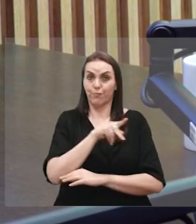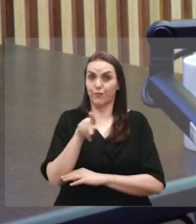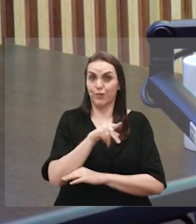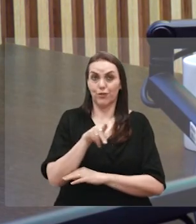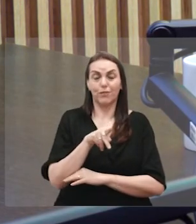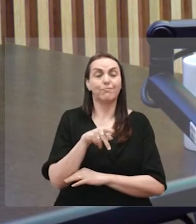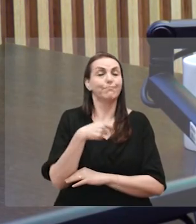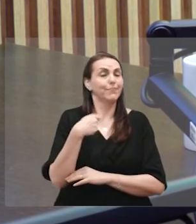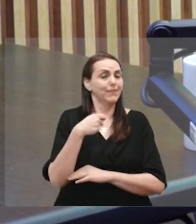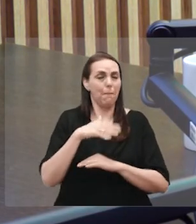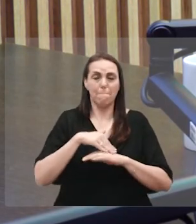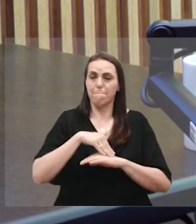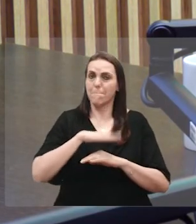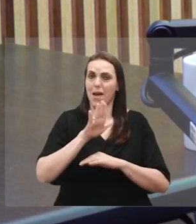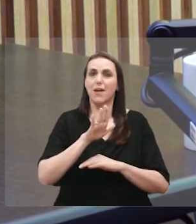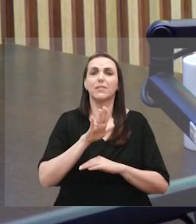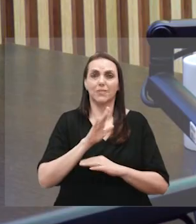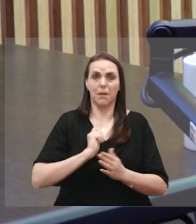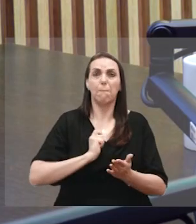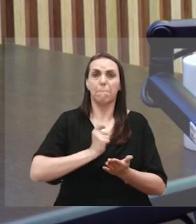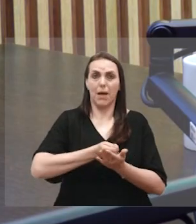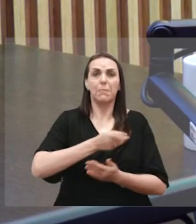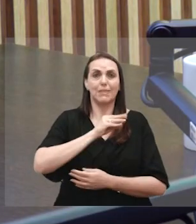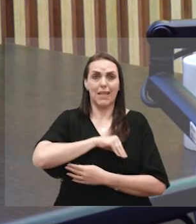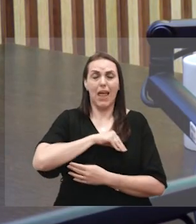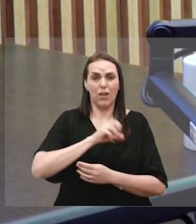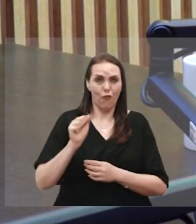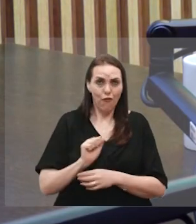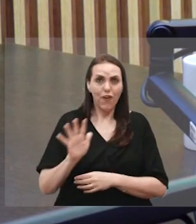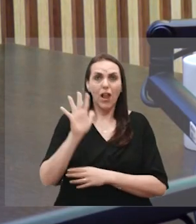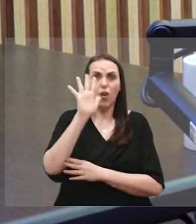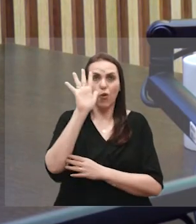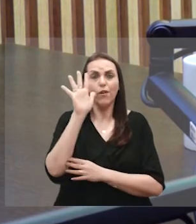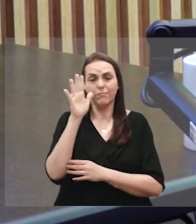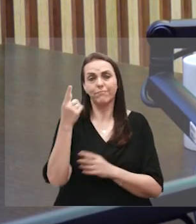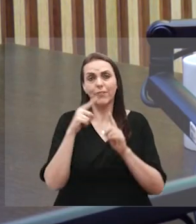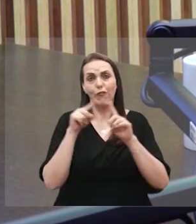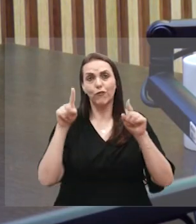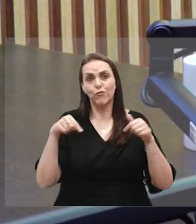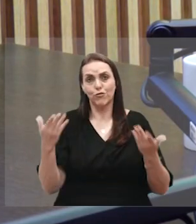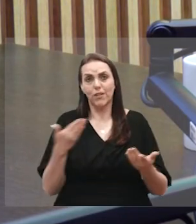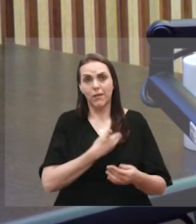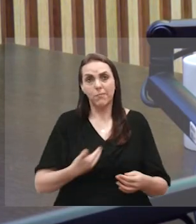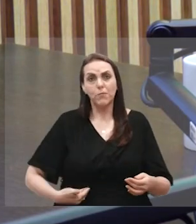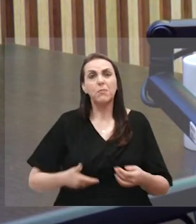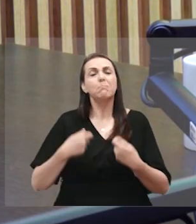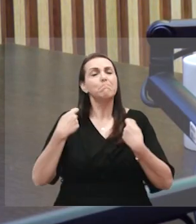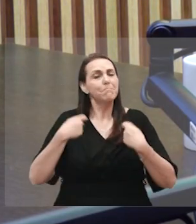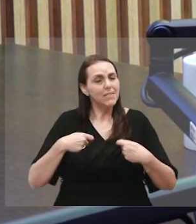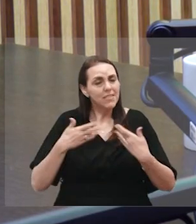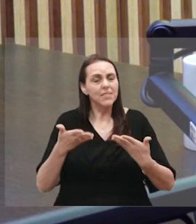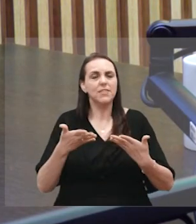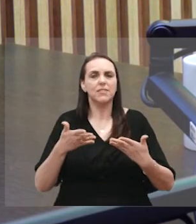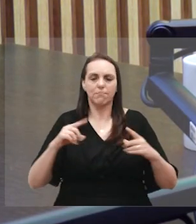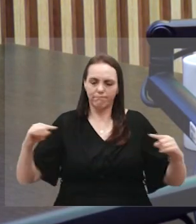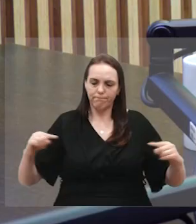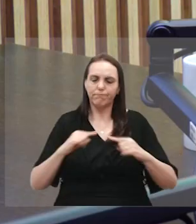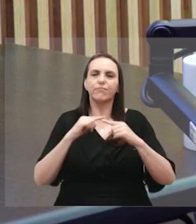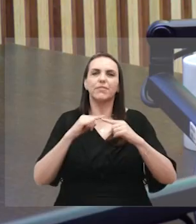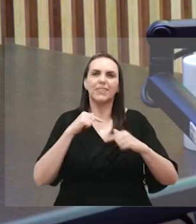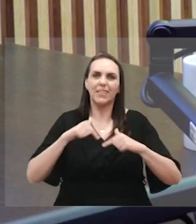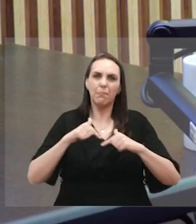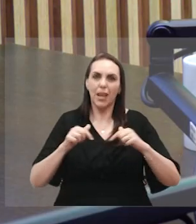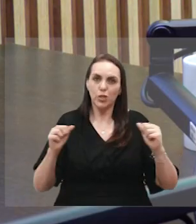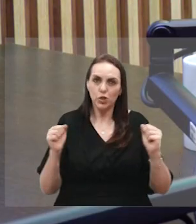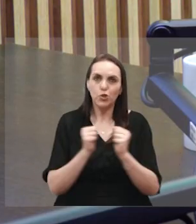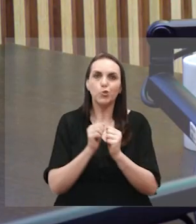professor mais, né? Pagar ele melhor, né? Valorizar o servidor, isso a gente vai convergir. Então vamos trabalhar nisso juntos,